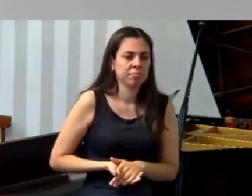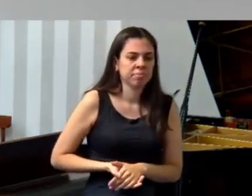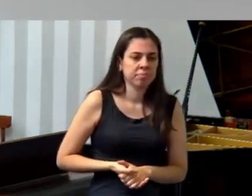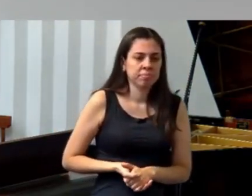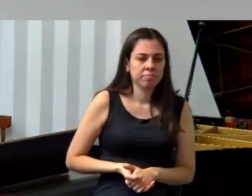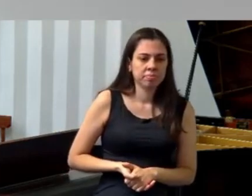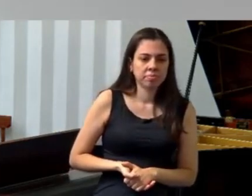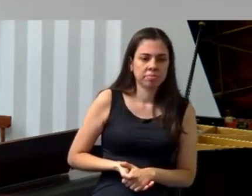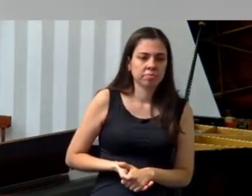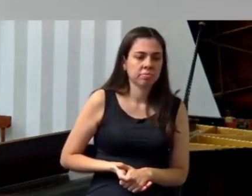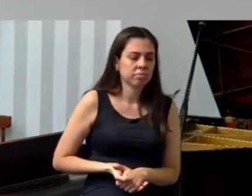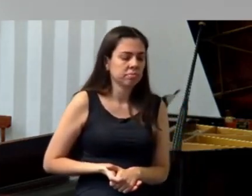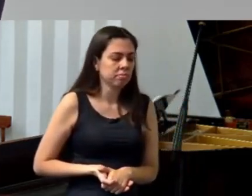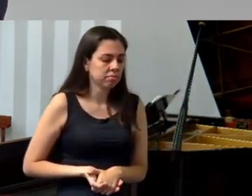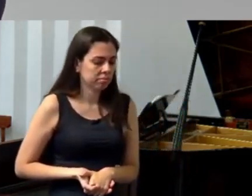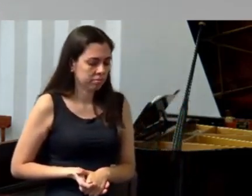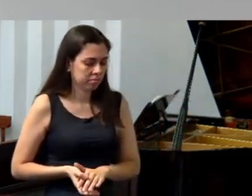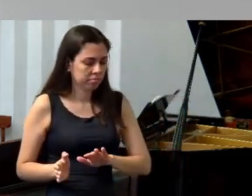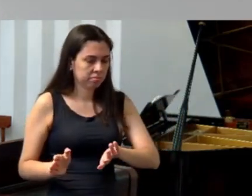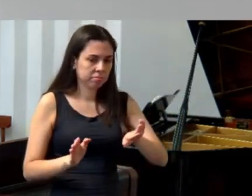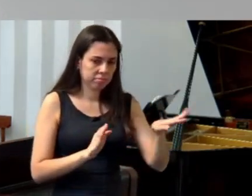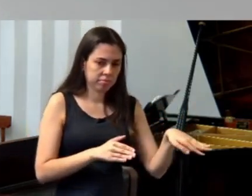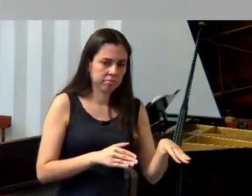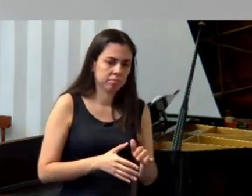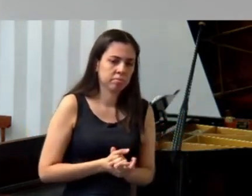E algumas aplicações para terminar aqui.